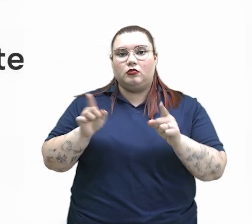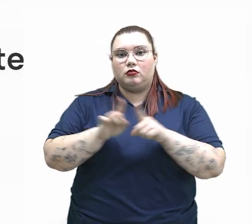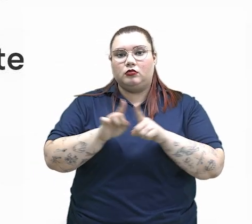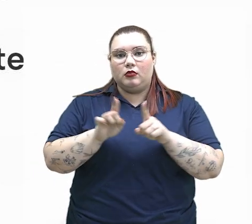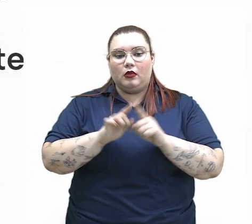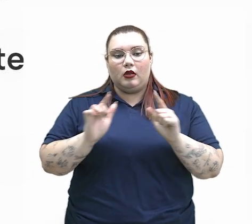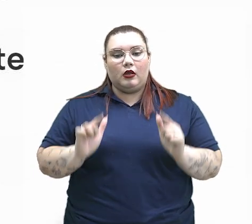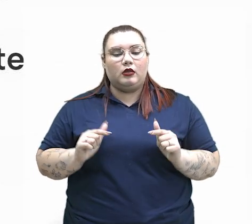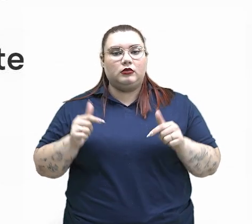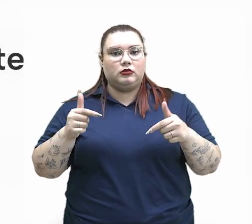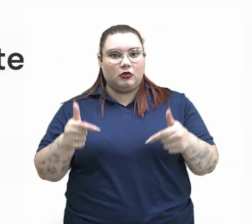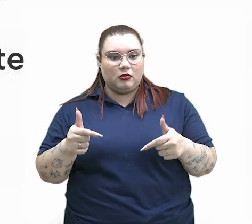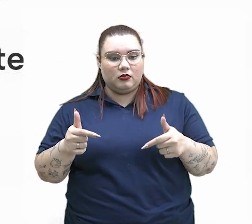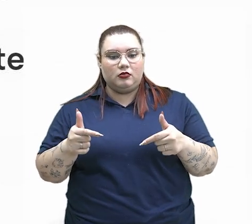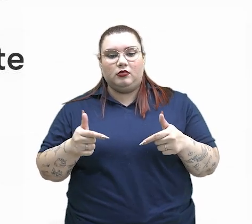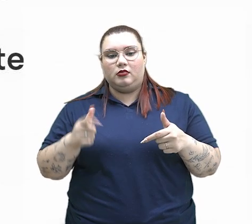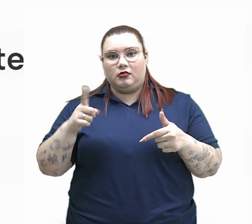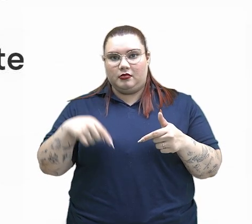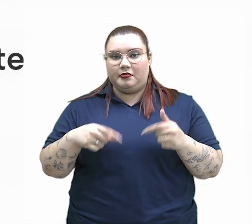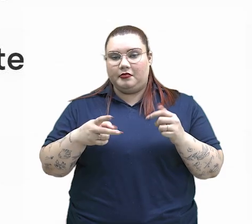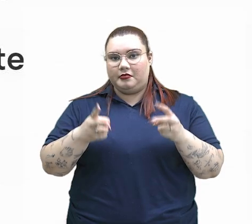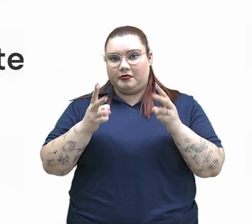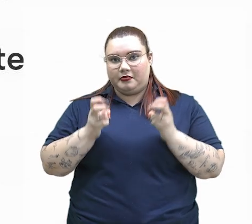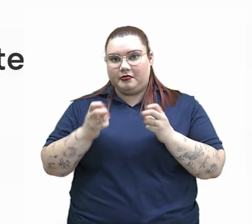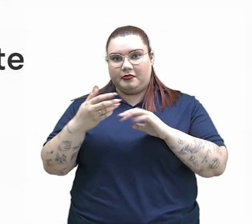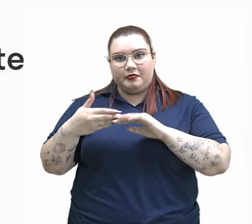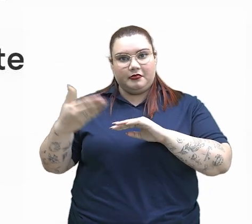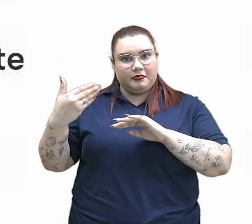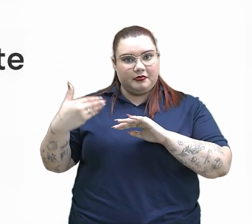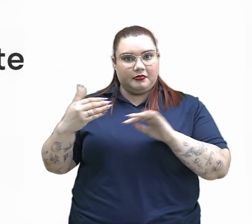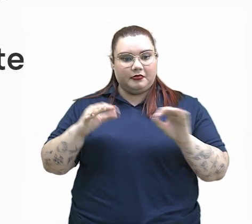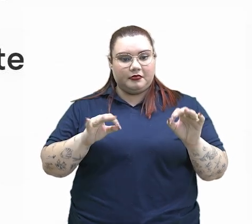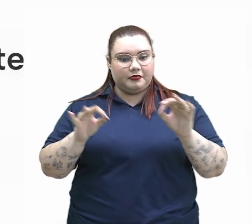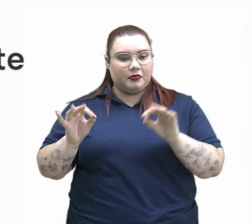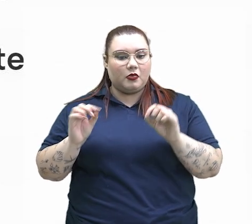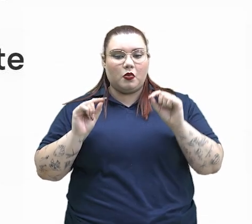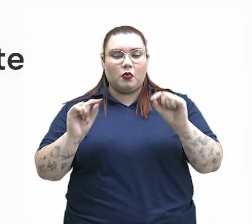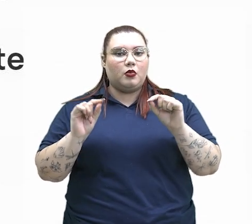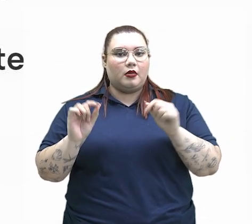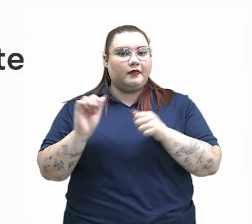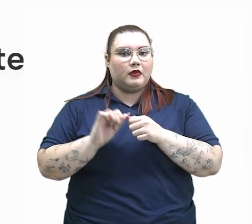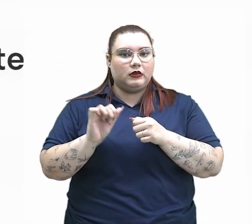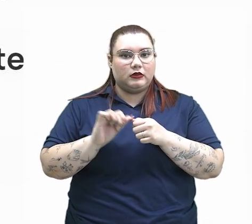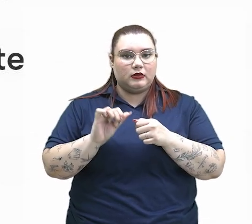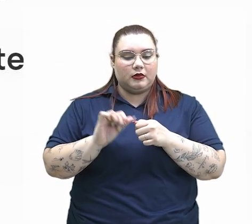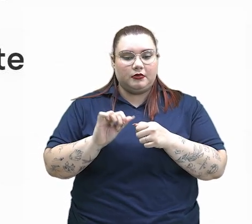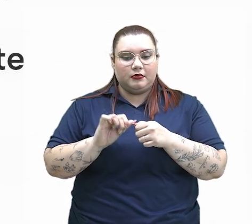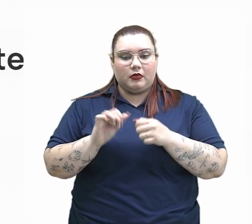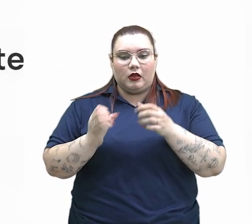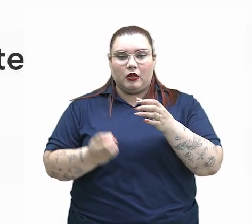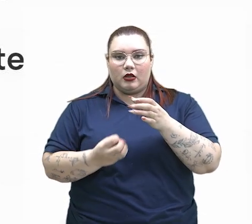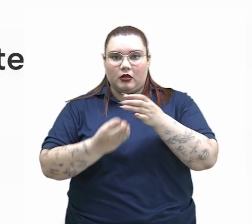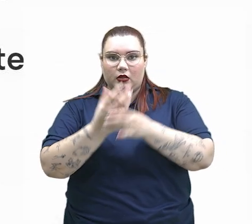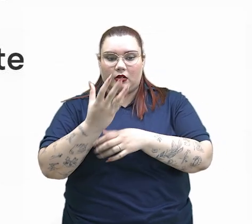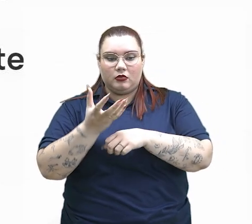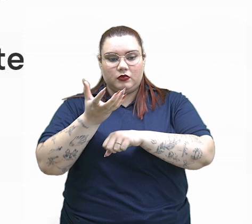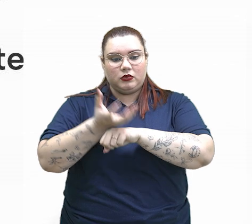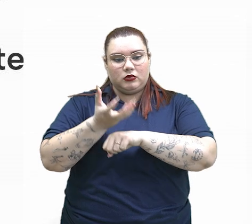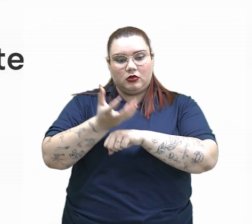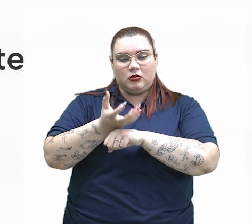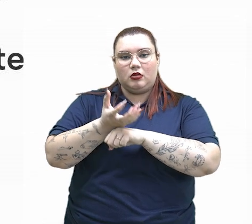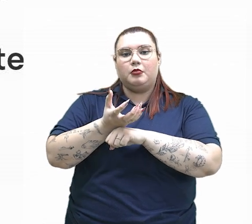a ação, né? Que foi o que nós vimos ainda há pouco, ó. O que fazer? Criar um